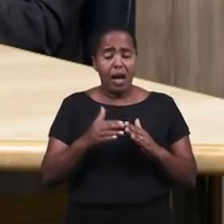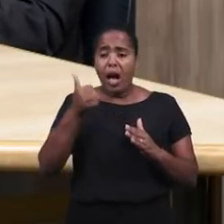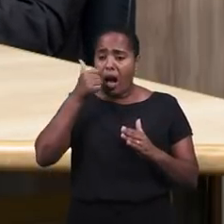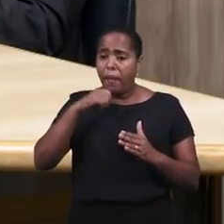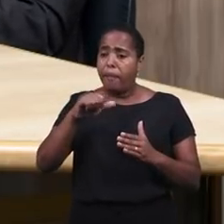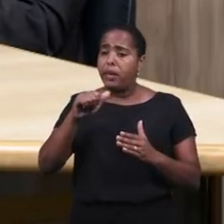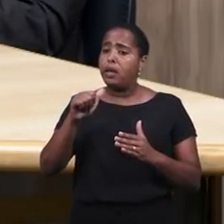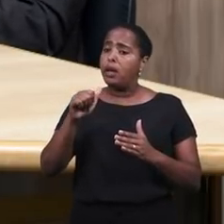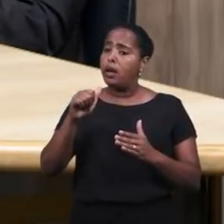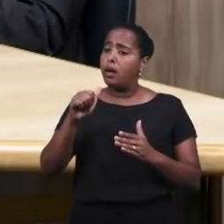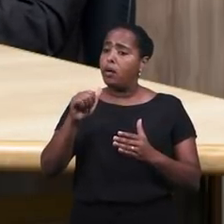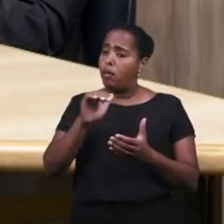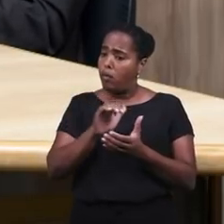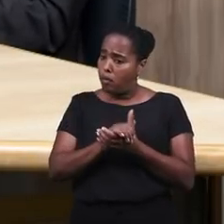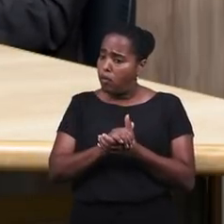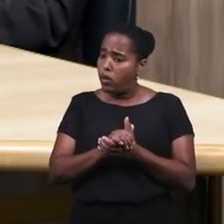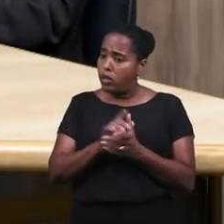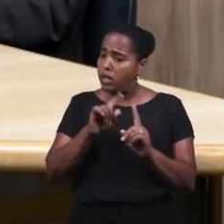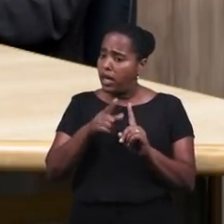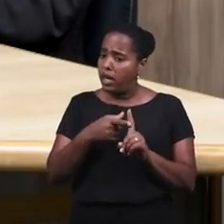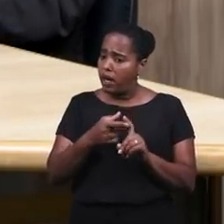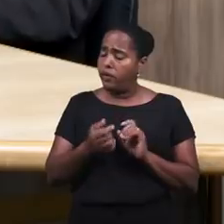grávida.